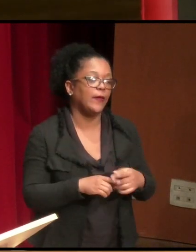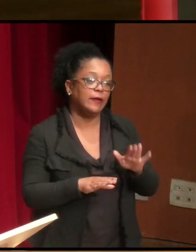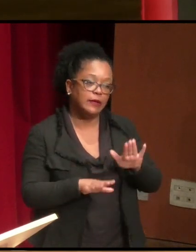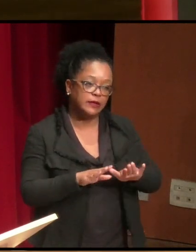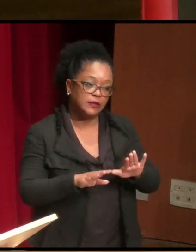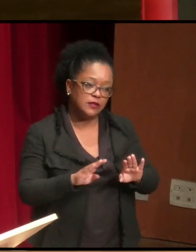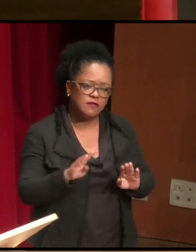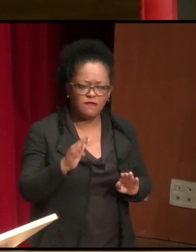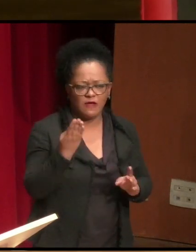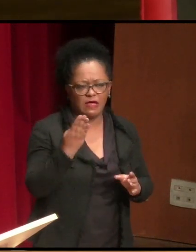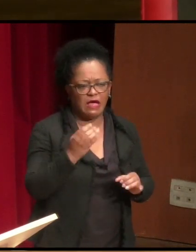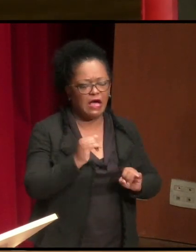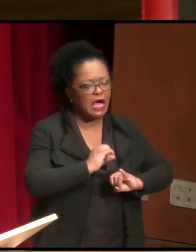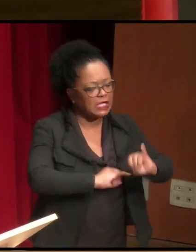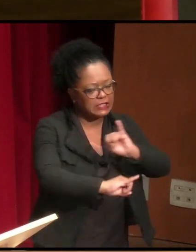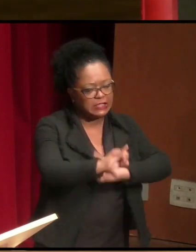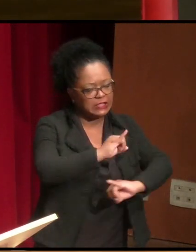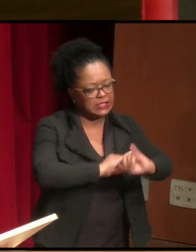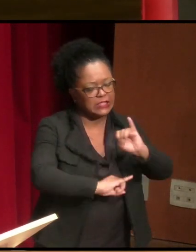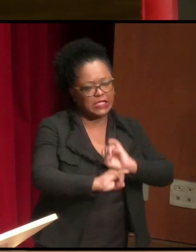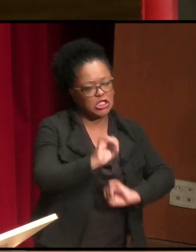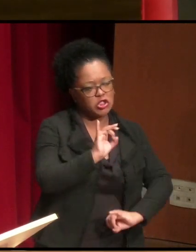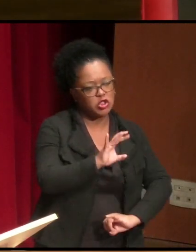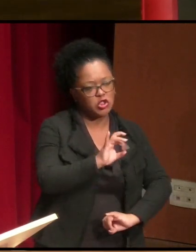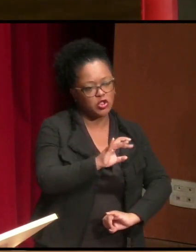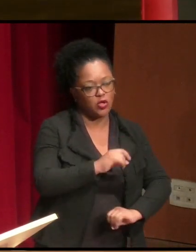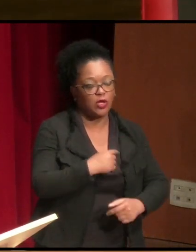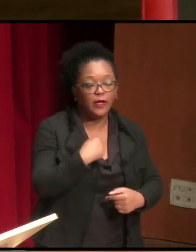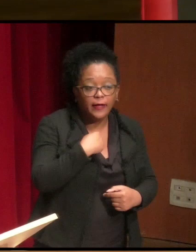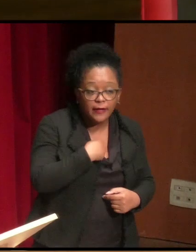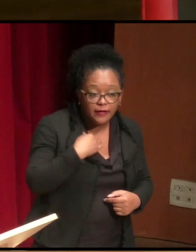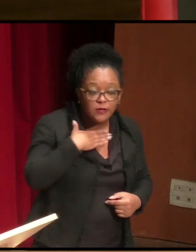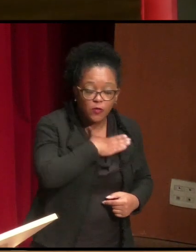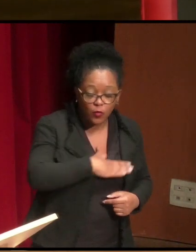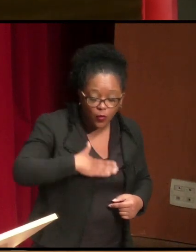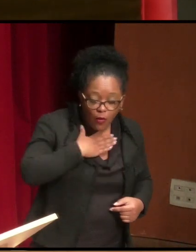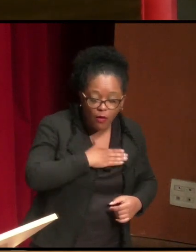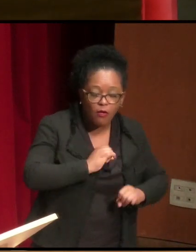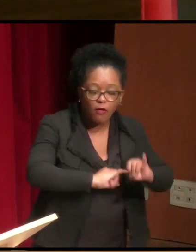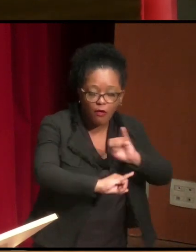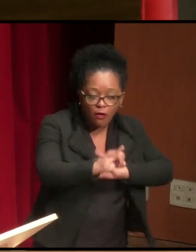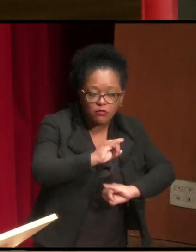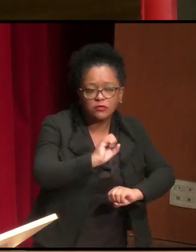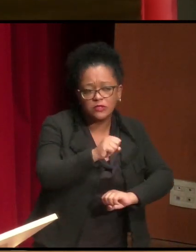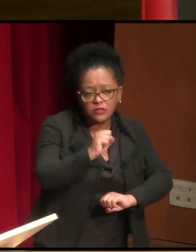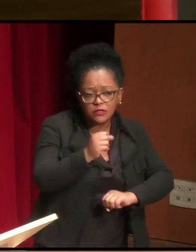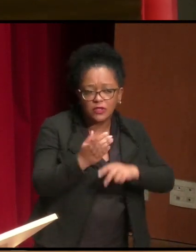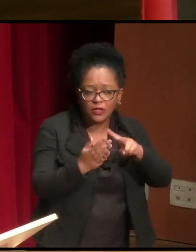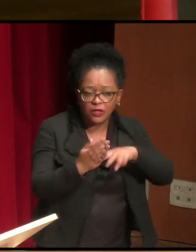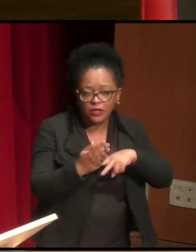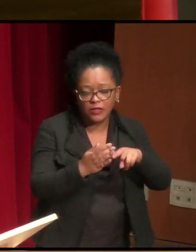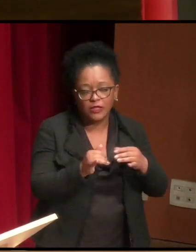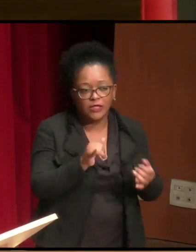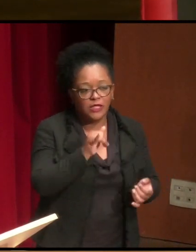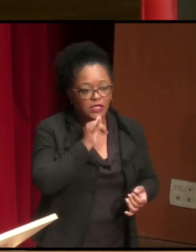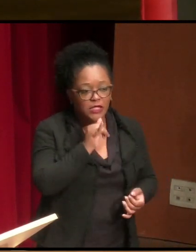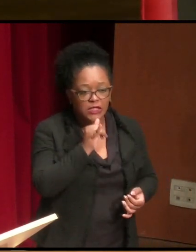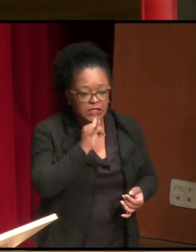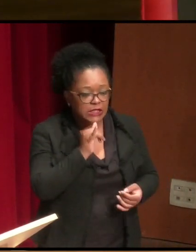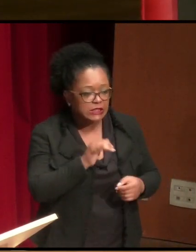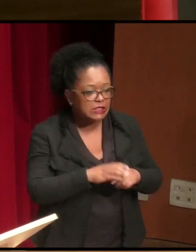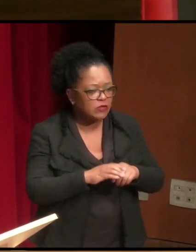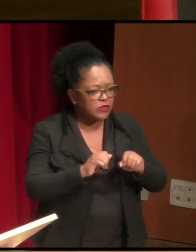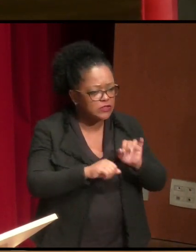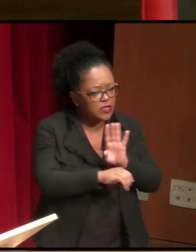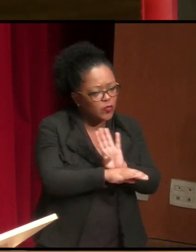Eu adoro ler em formato digital, tá bom? Então, por exemplo, Harry Potter, eu vou ler lá os 7 livros